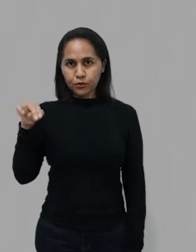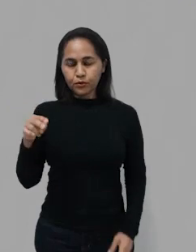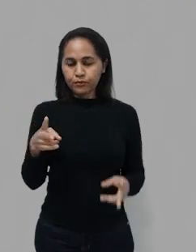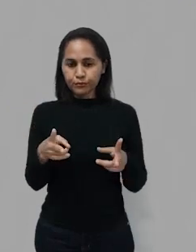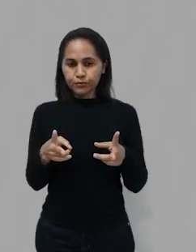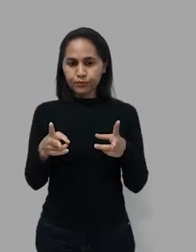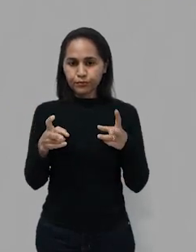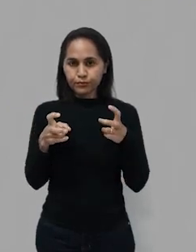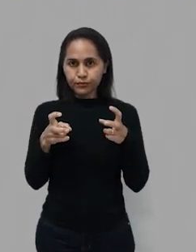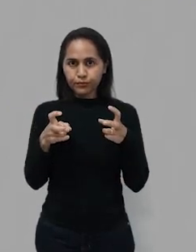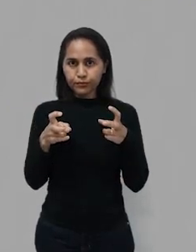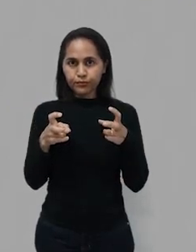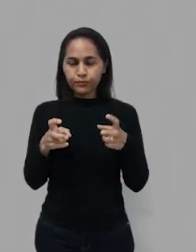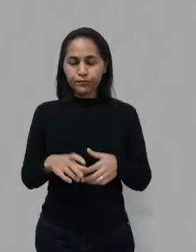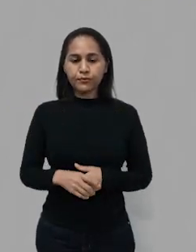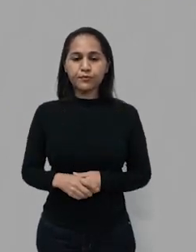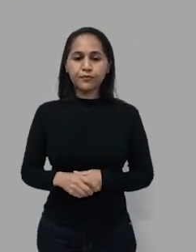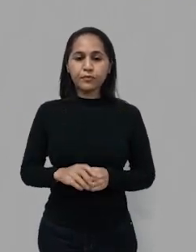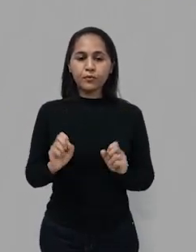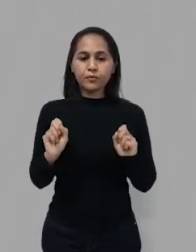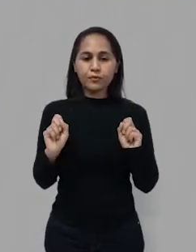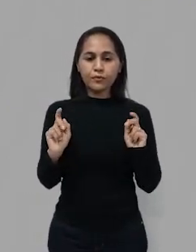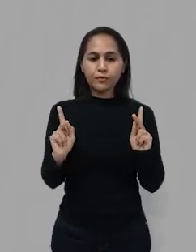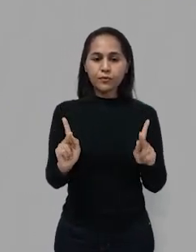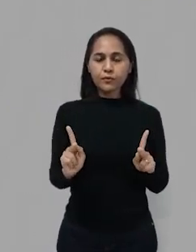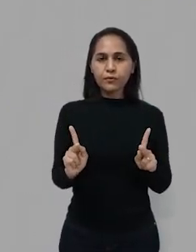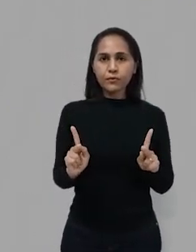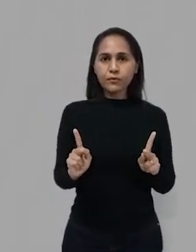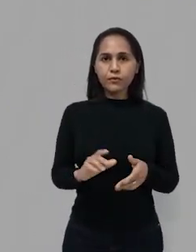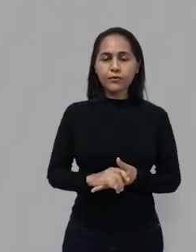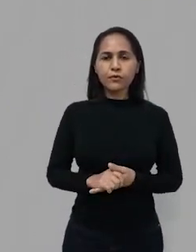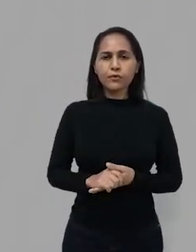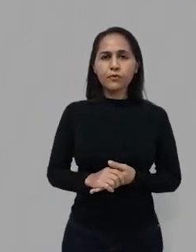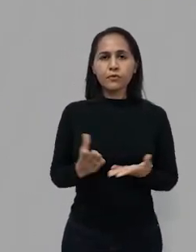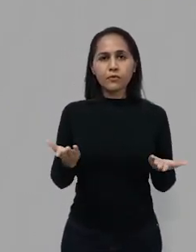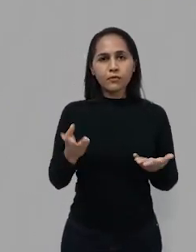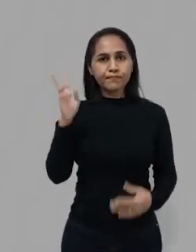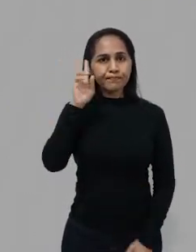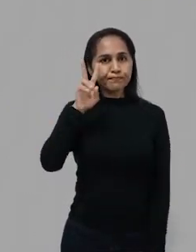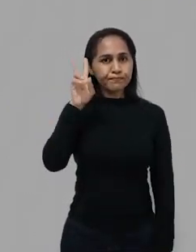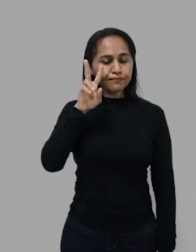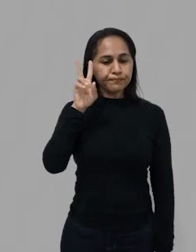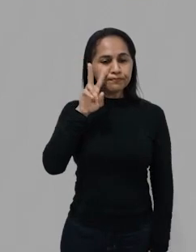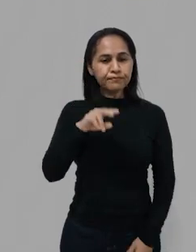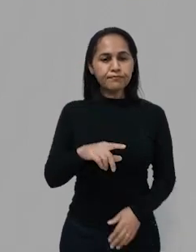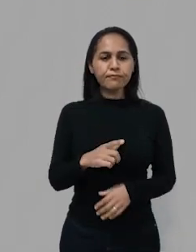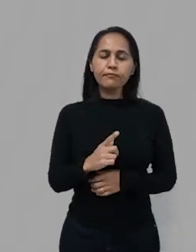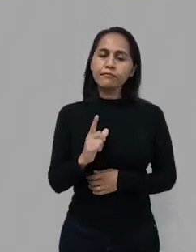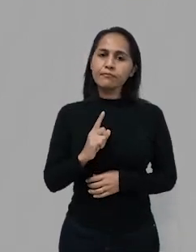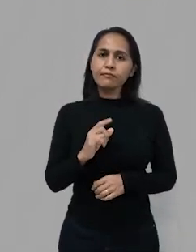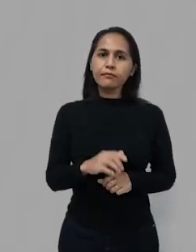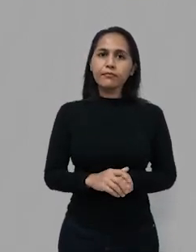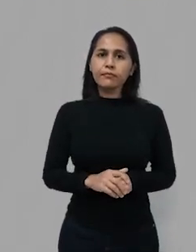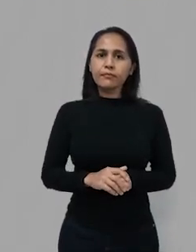do grupo OH-. Show de bola? Então, vamos recapitular. A dissociação